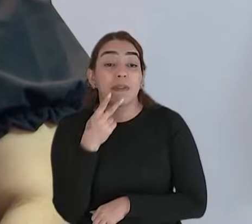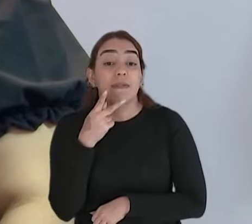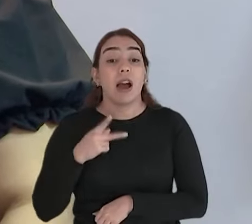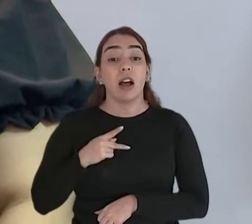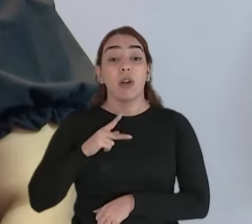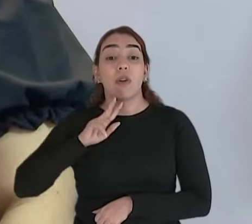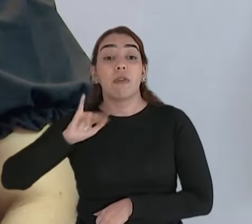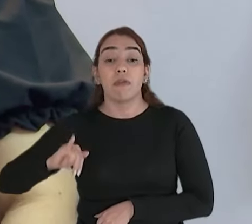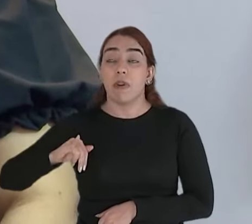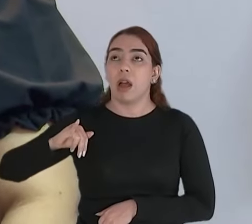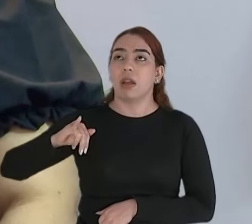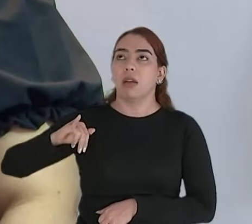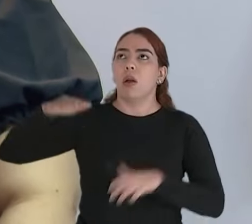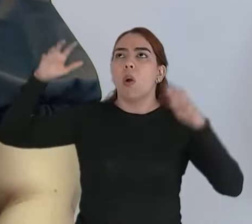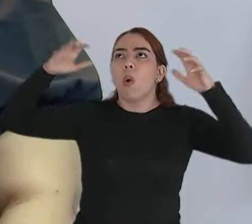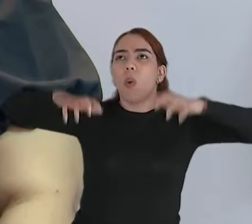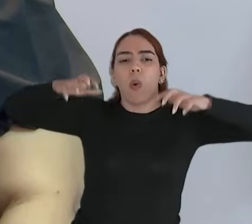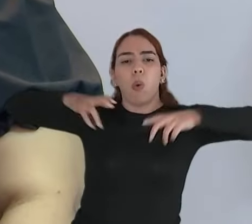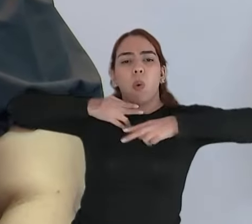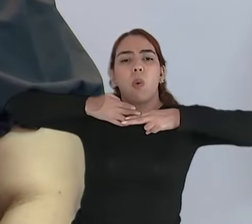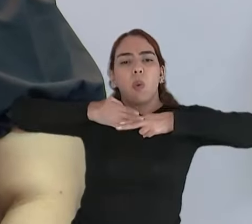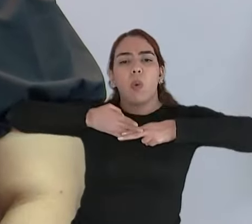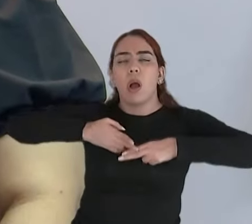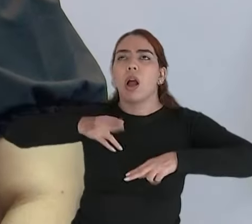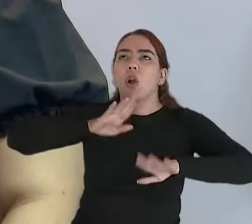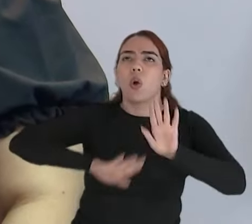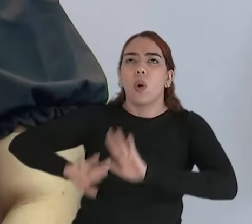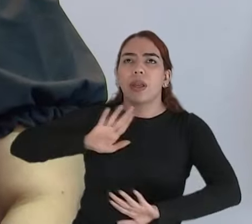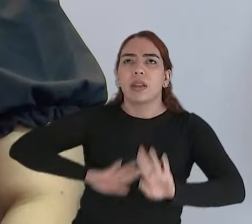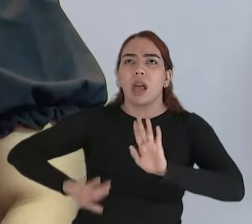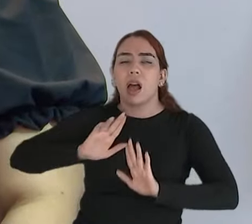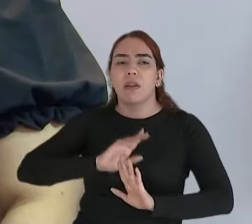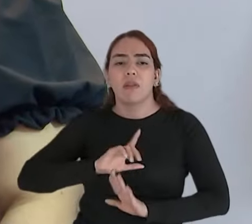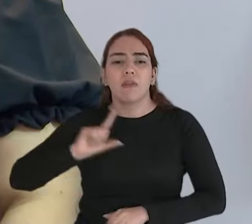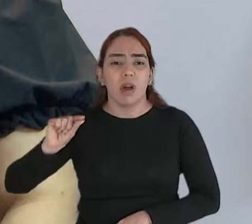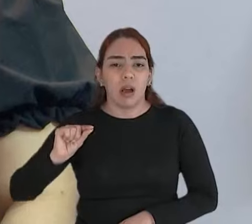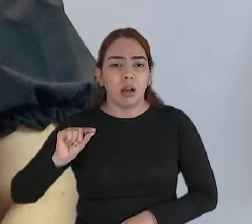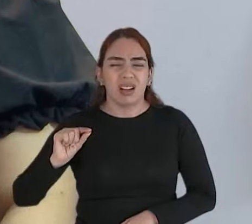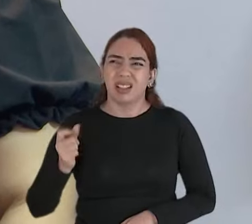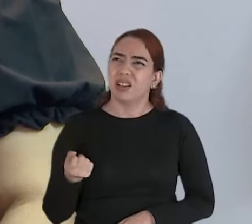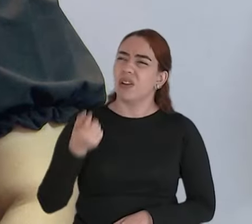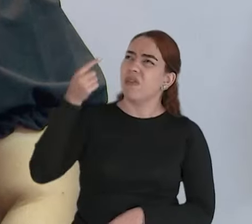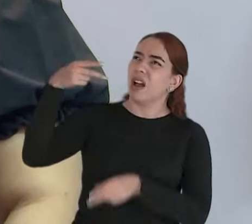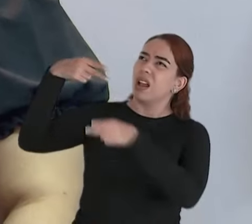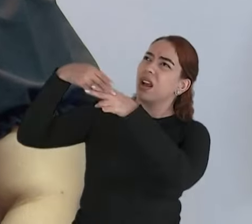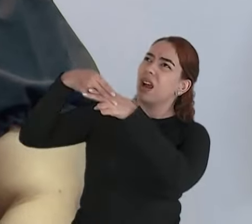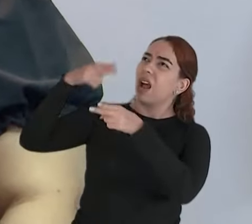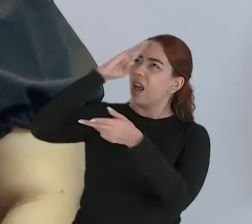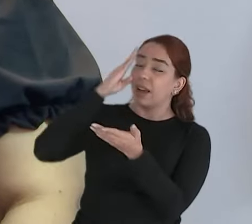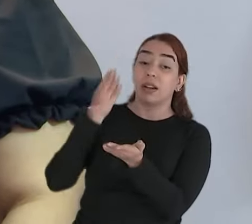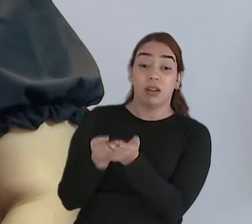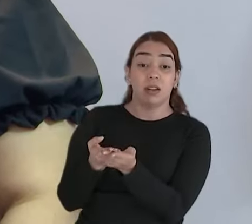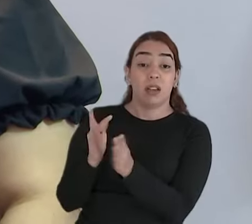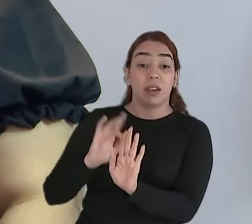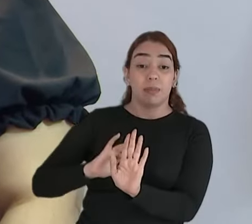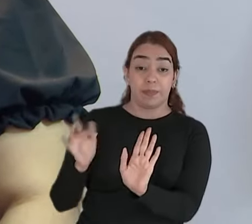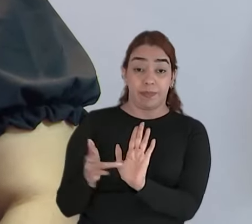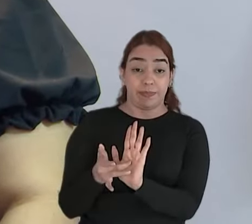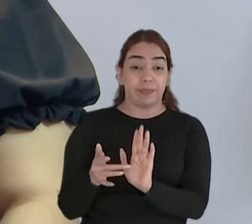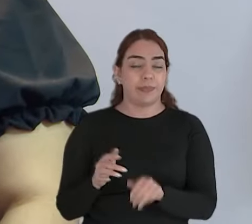vai chover canivete. E eu imaginei realmente... Você falou isso agora... Canivete caindo do céu. Você falou isso agora e